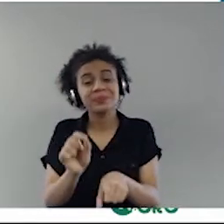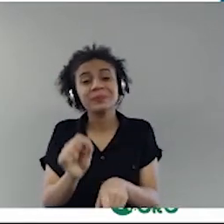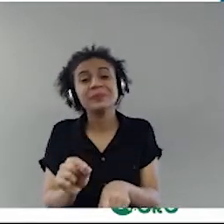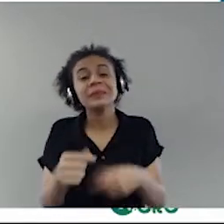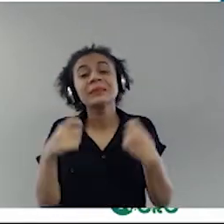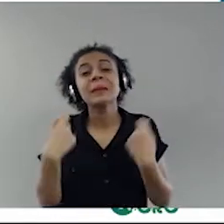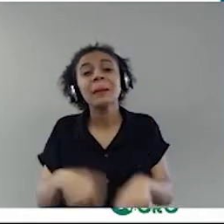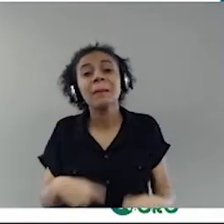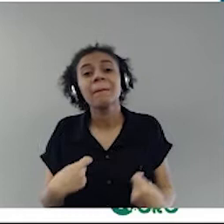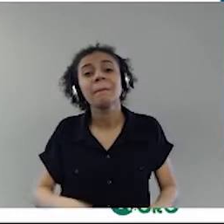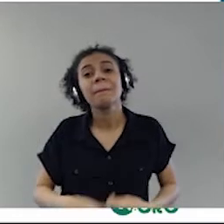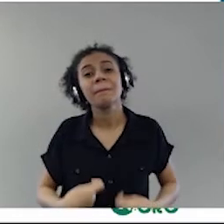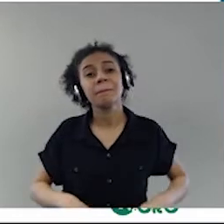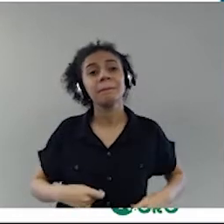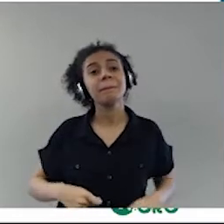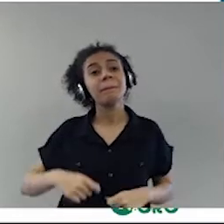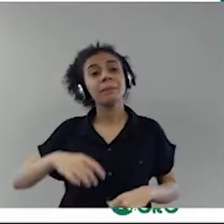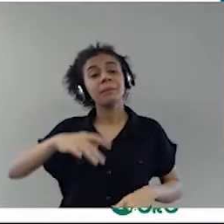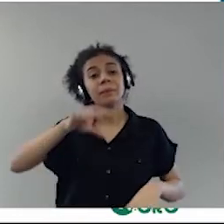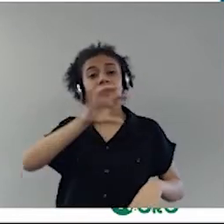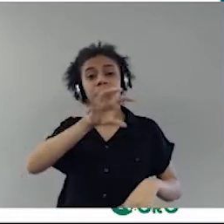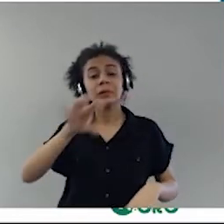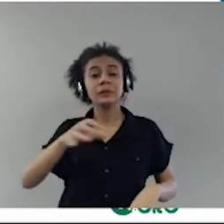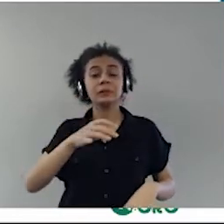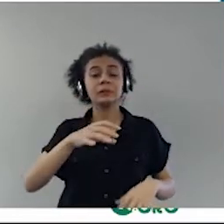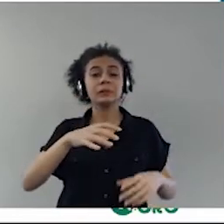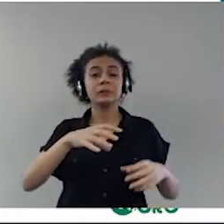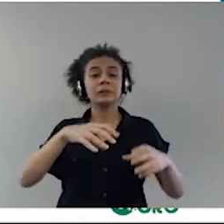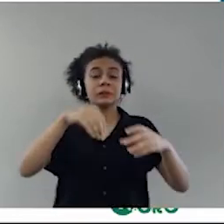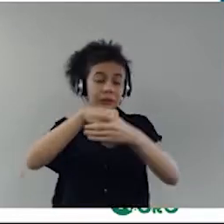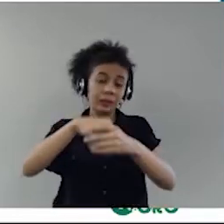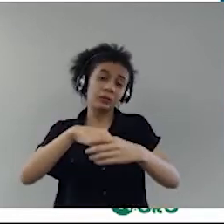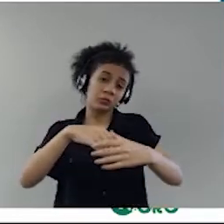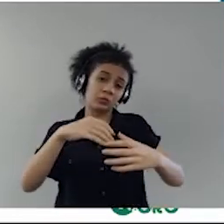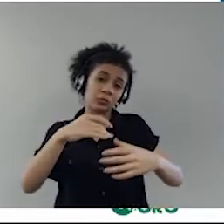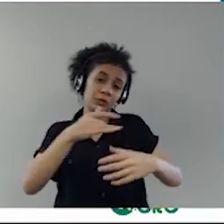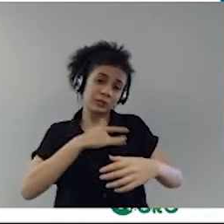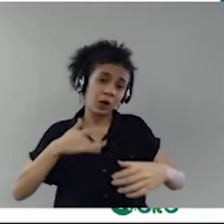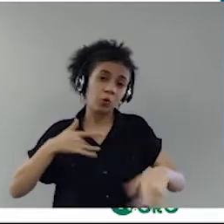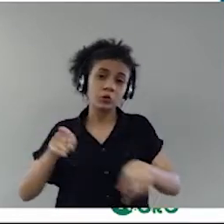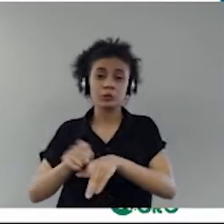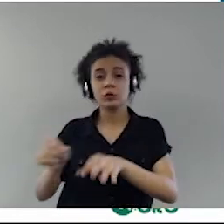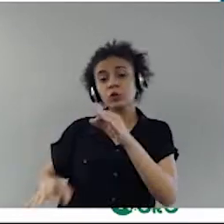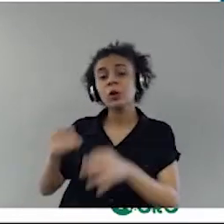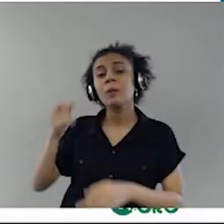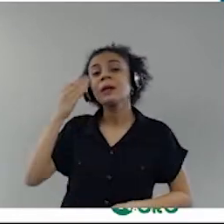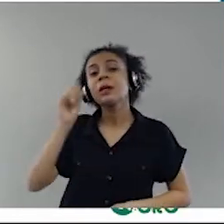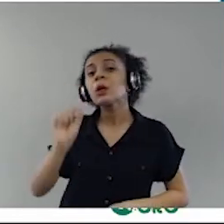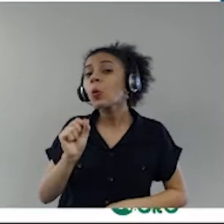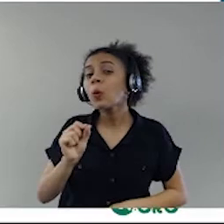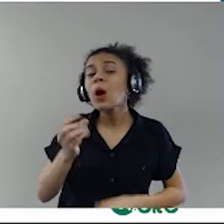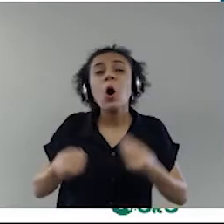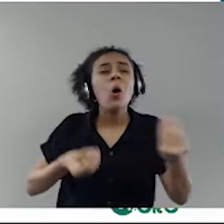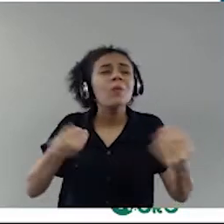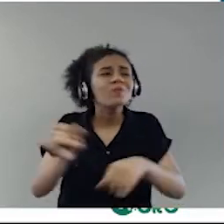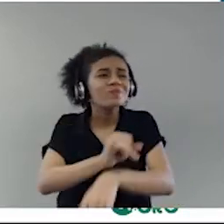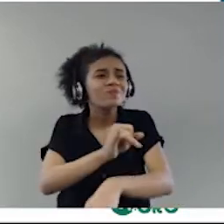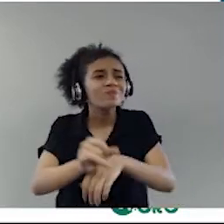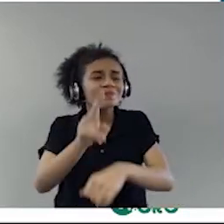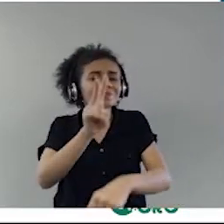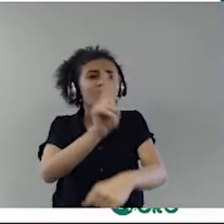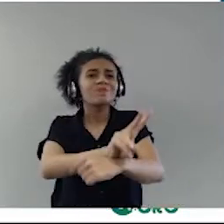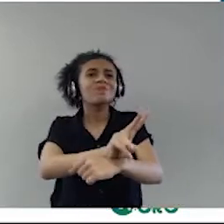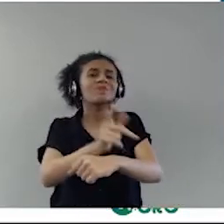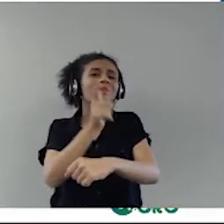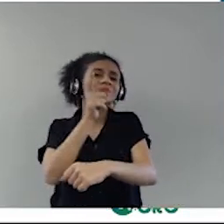na necessidade do setor de saúde, também do setor jurídico, compreender que mecanismos de vigilância